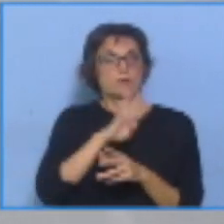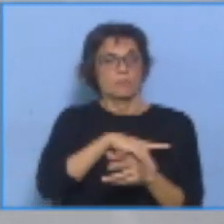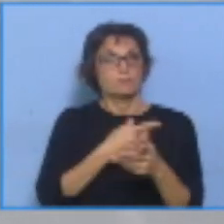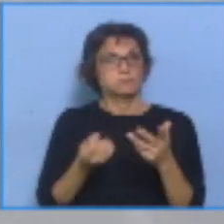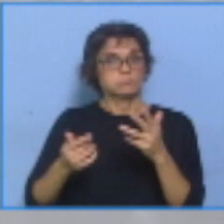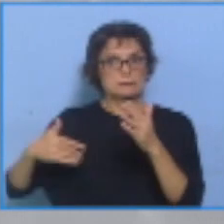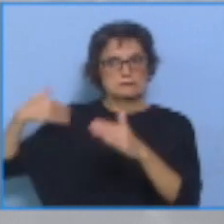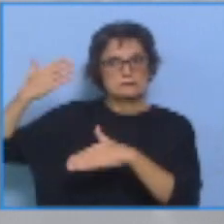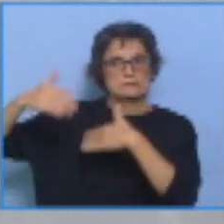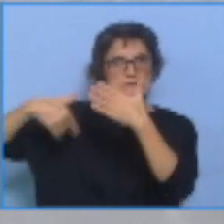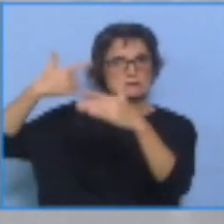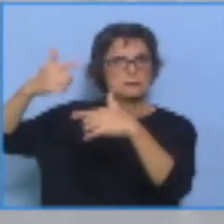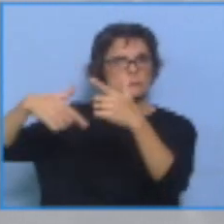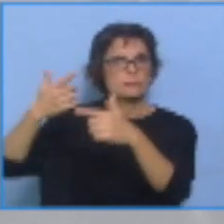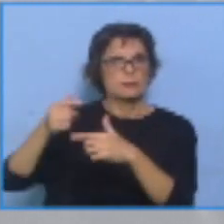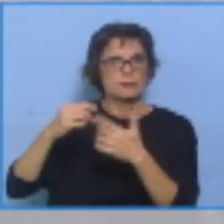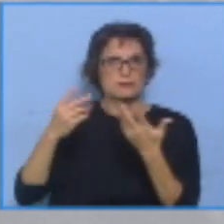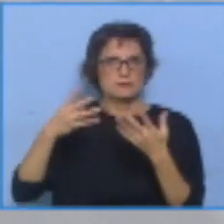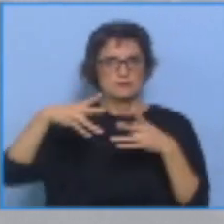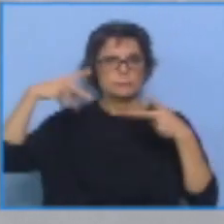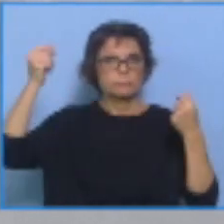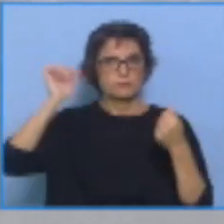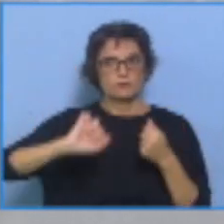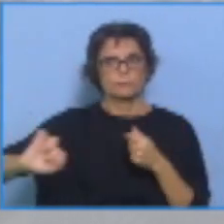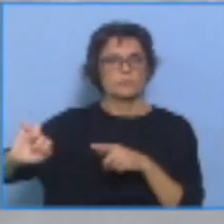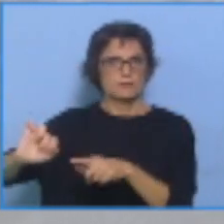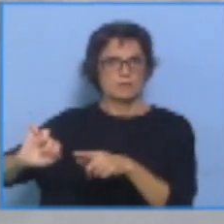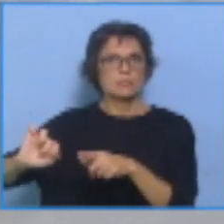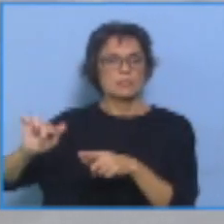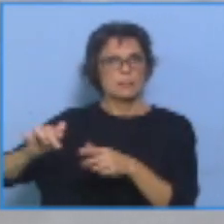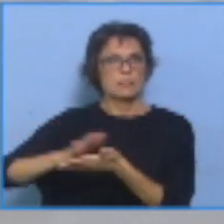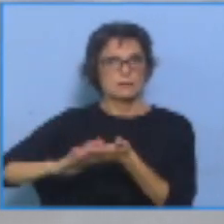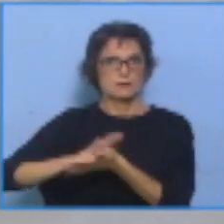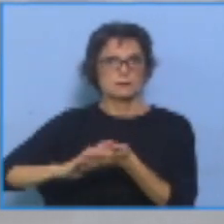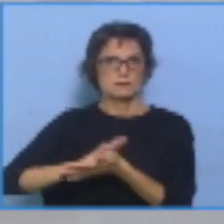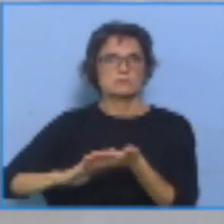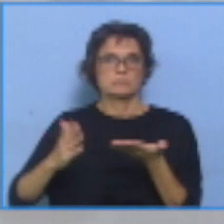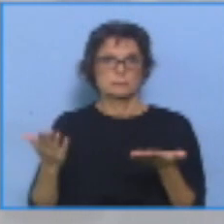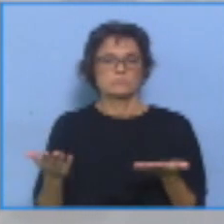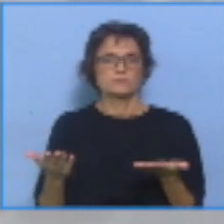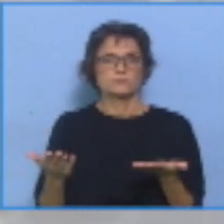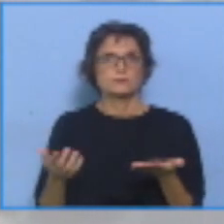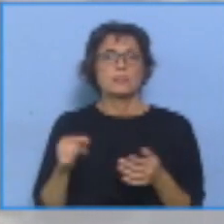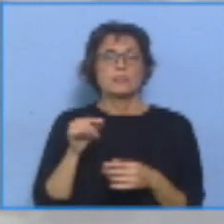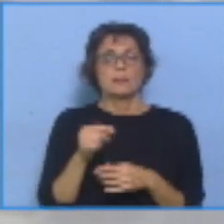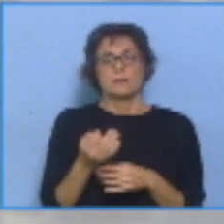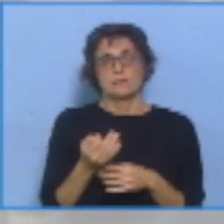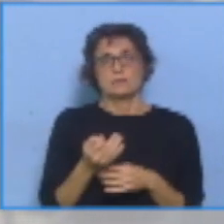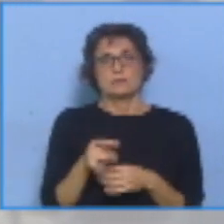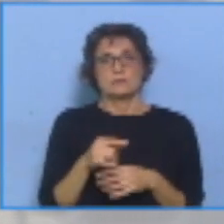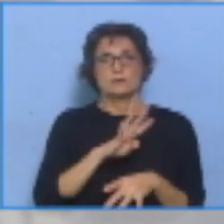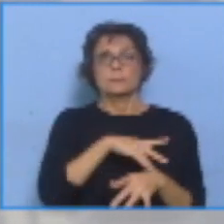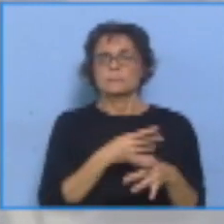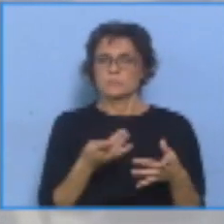da Sofia se abre está também no âmbito do essencial. E nesse sentido, creio que é uma